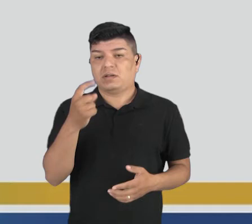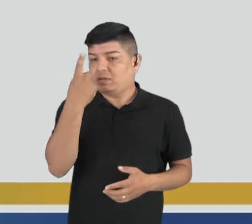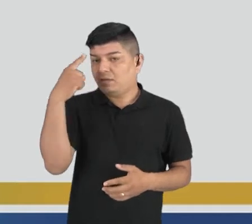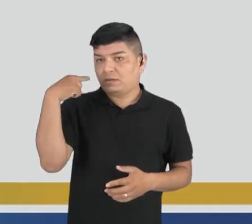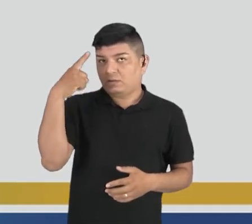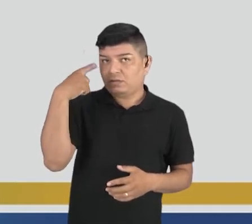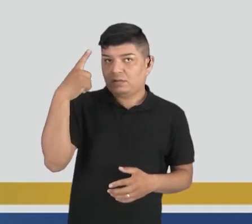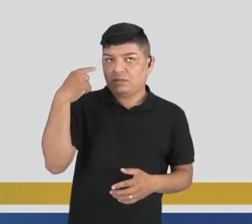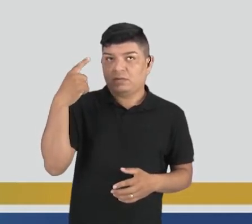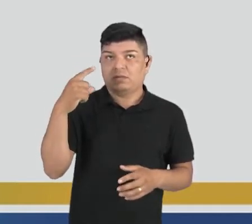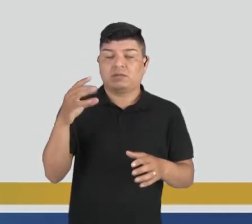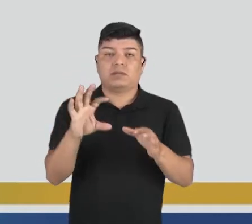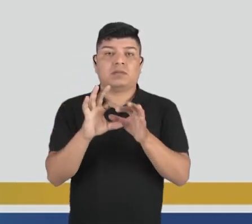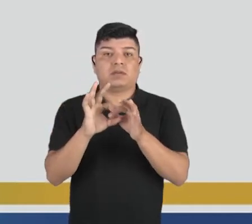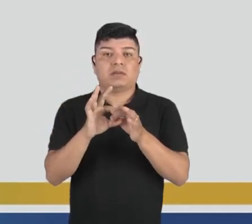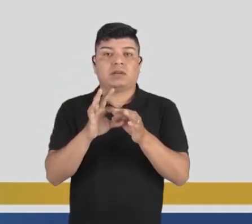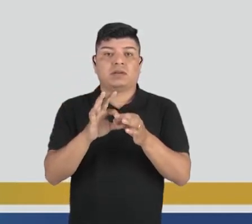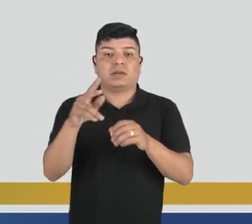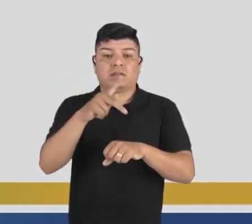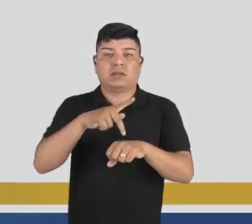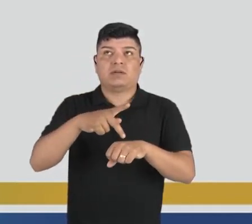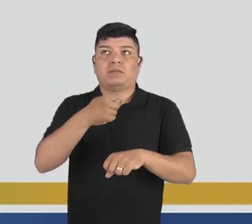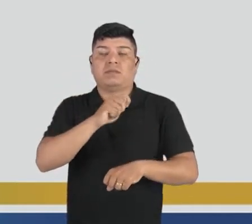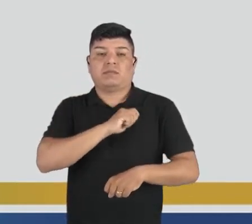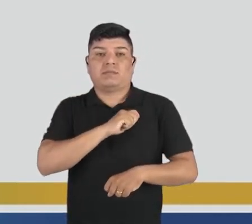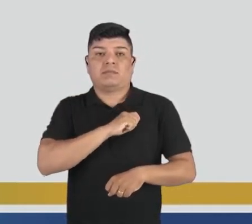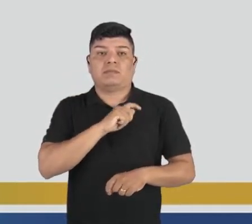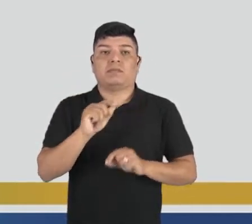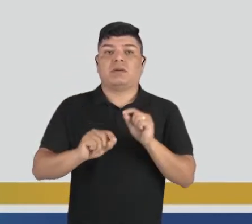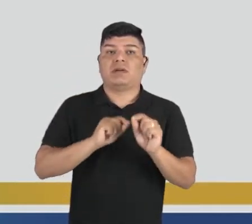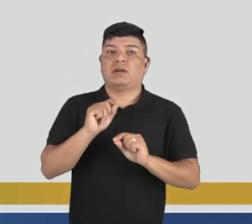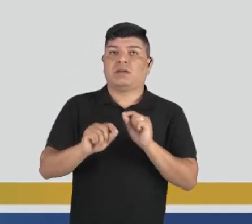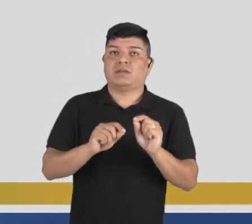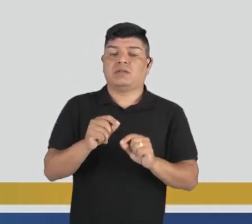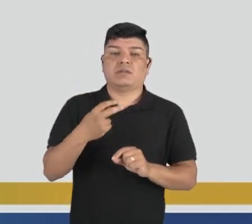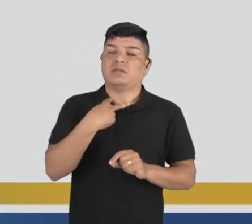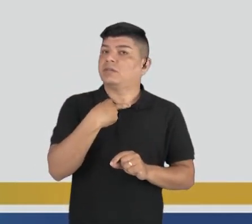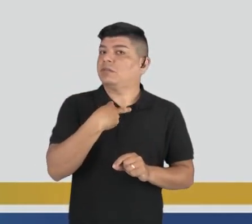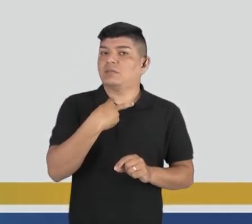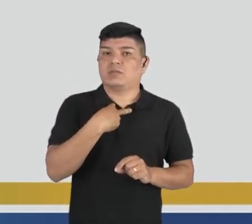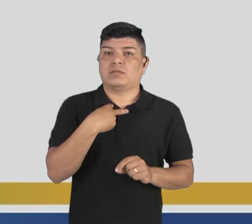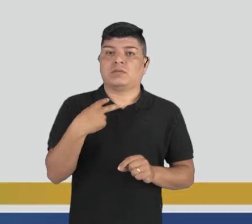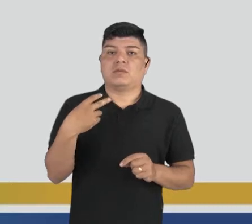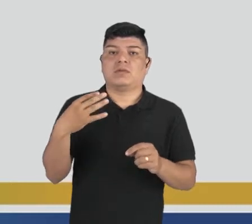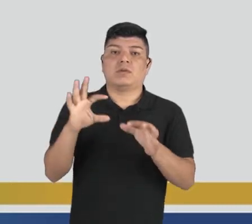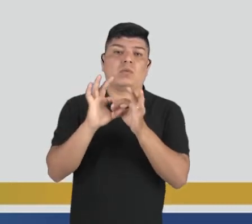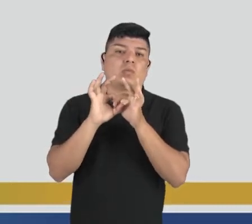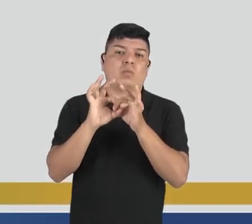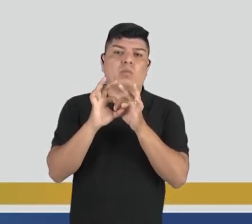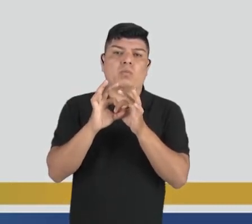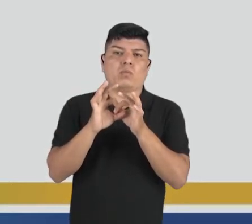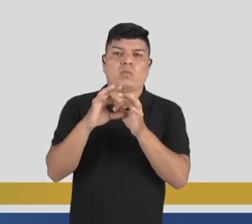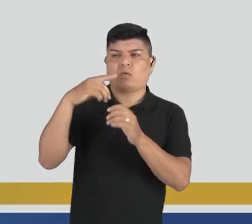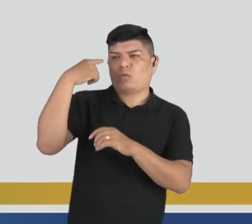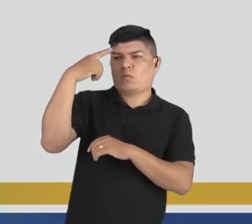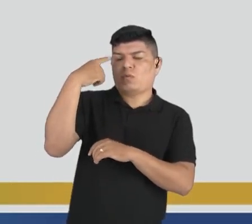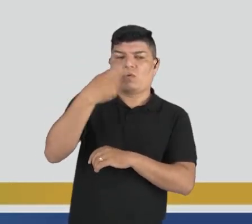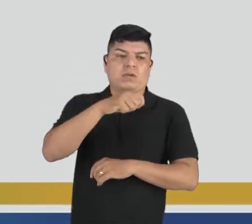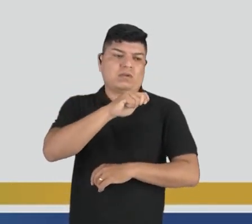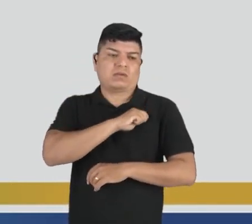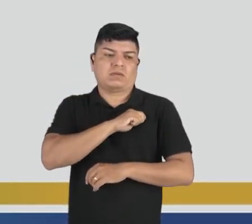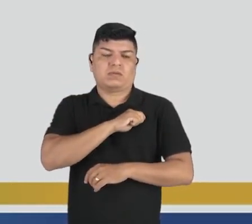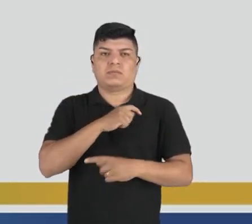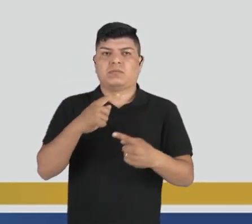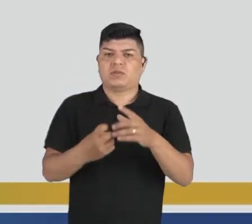está muito mais aliada à Espanha. Claro, né, galerinha? Quando eu falo língua espanhola, eu não posso atribuir logo o espanhol Espanha.